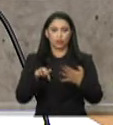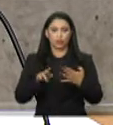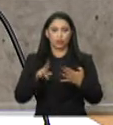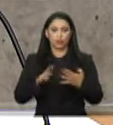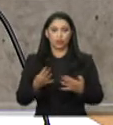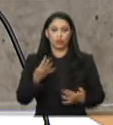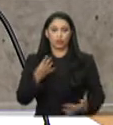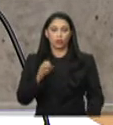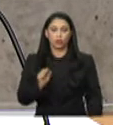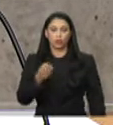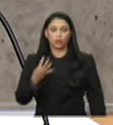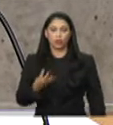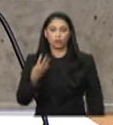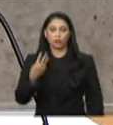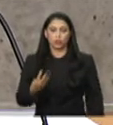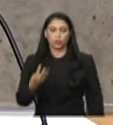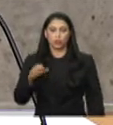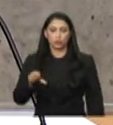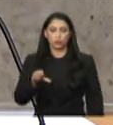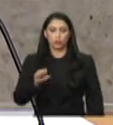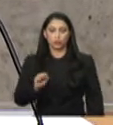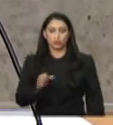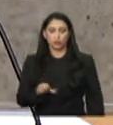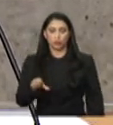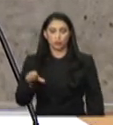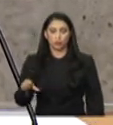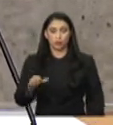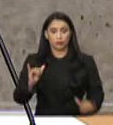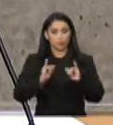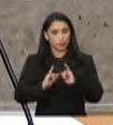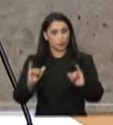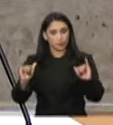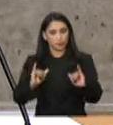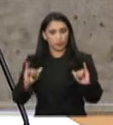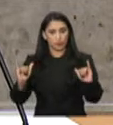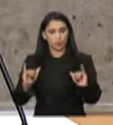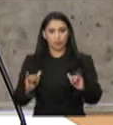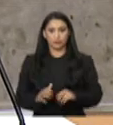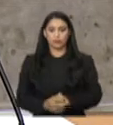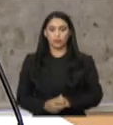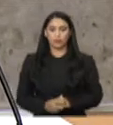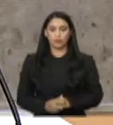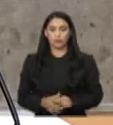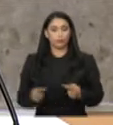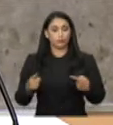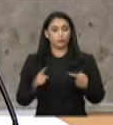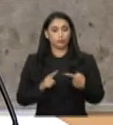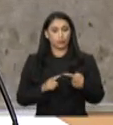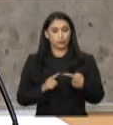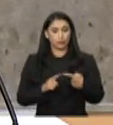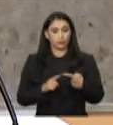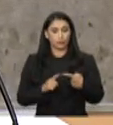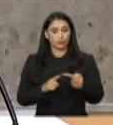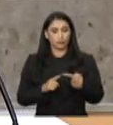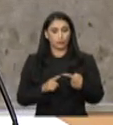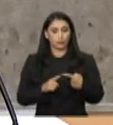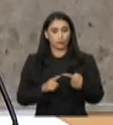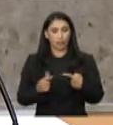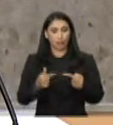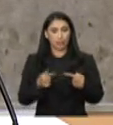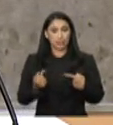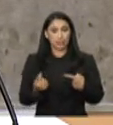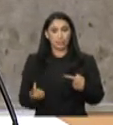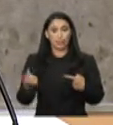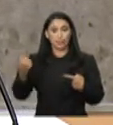84 39 e os avisos são seguintes o primeiro avisa que na semana